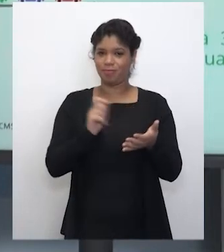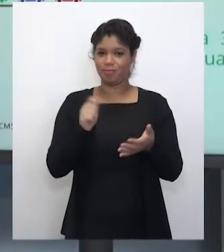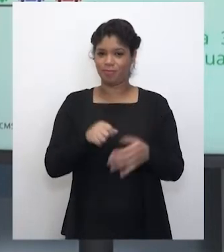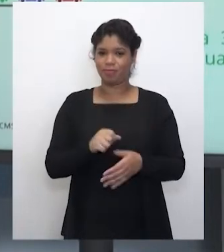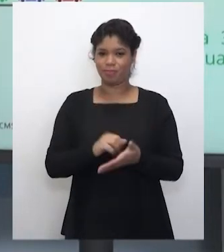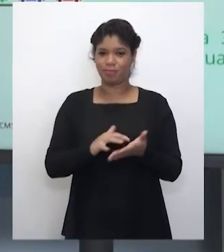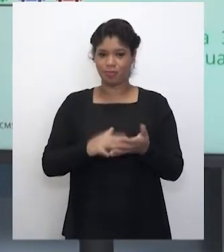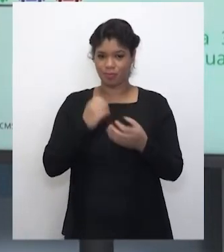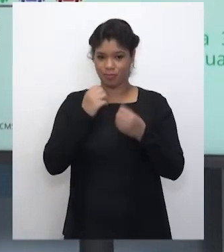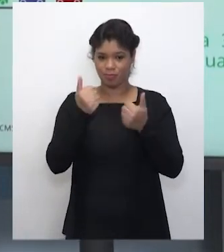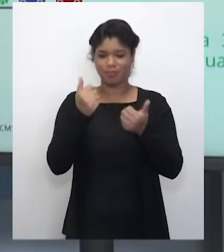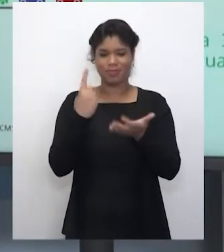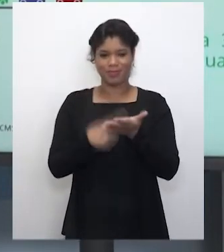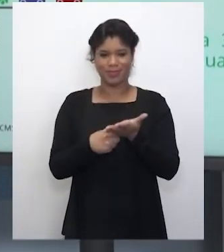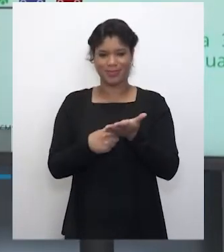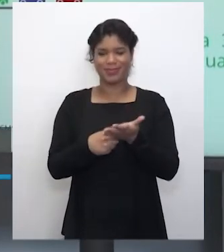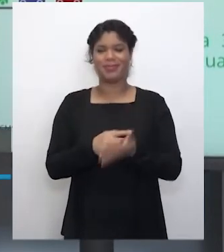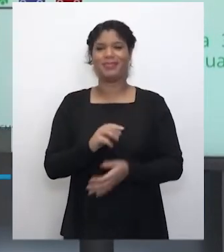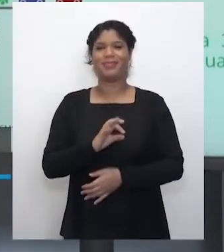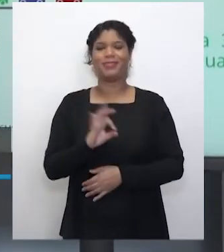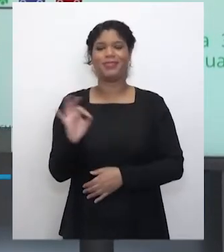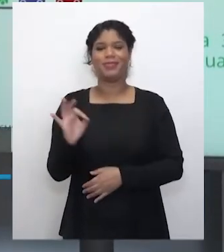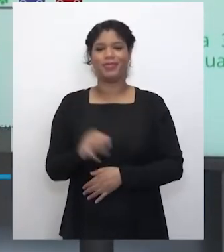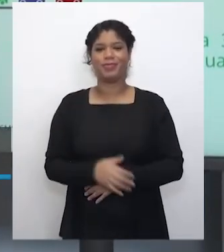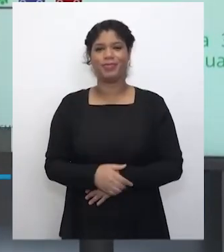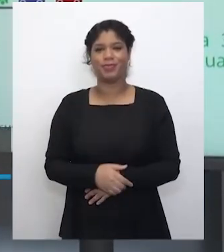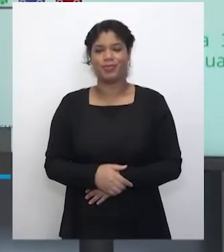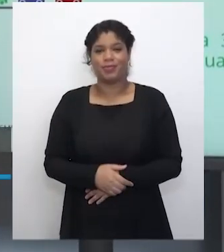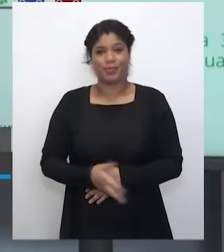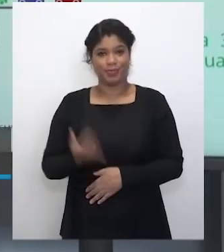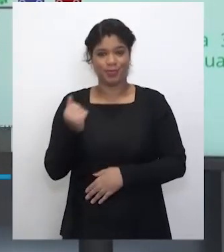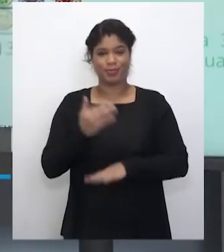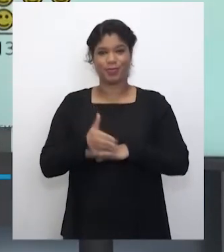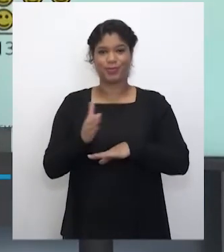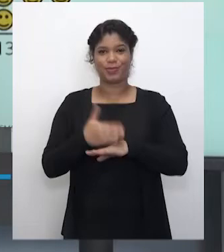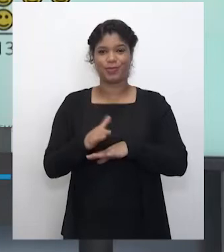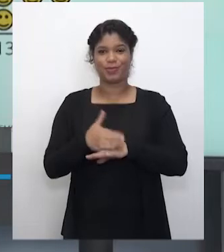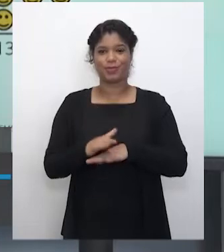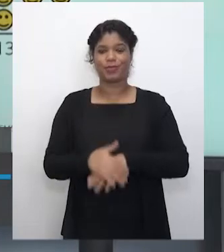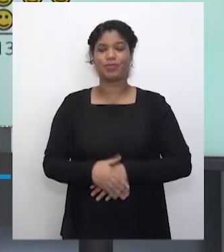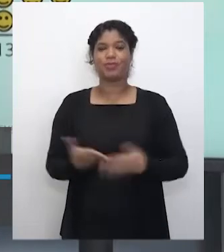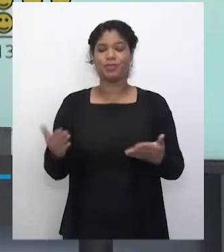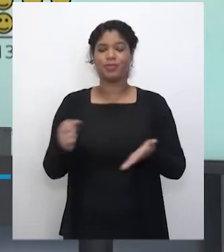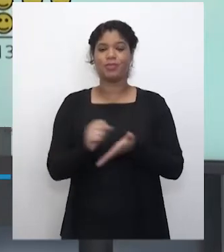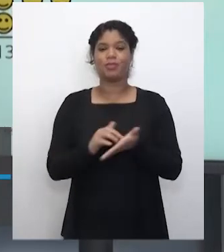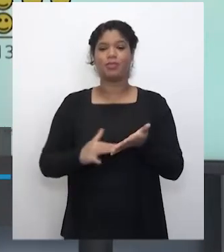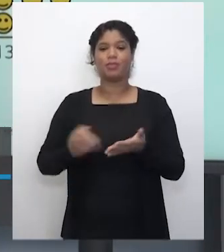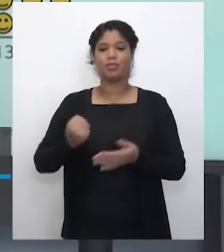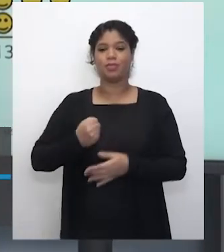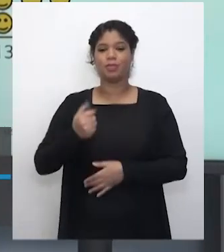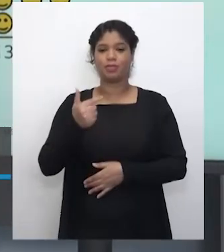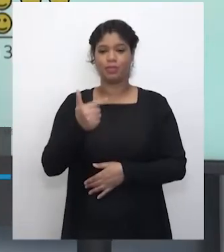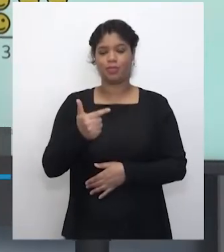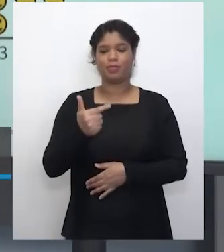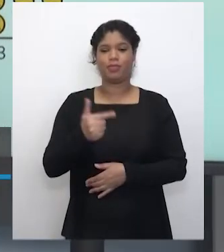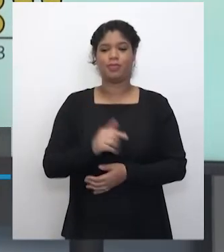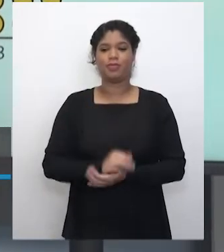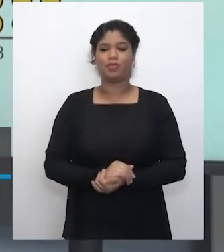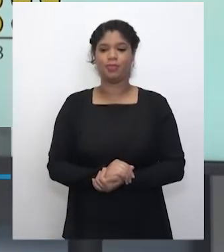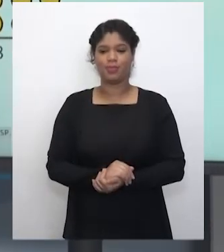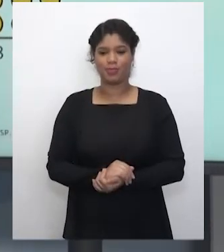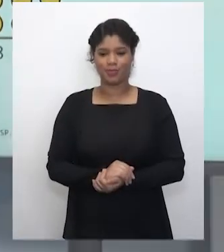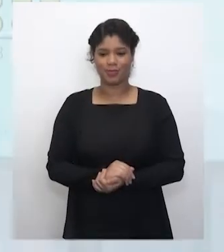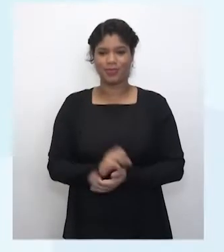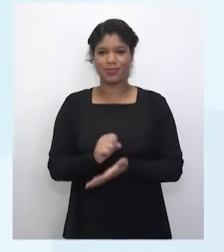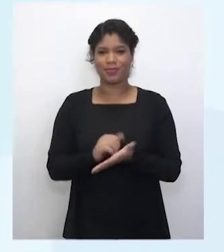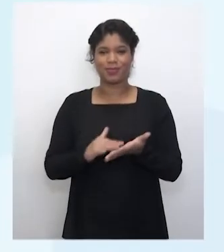bem? Combinado? Ótimo. Então, vamos treinar? Vamos para a atividade número 2. Na